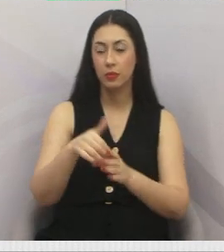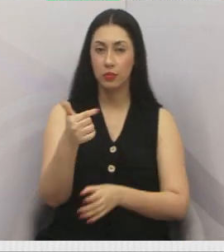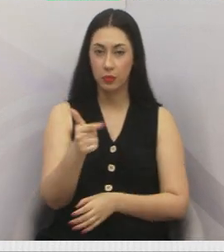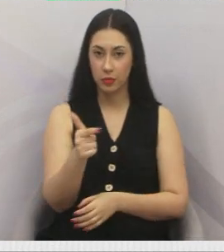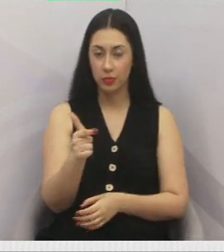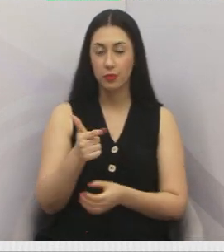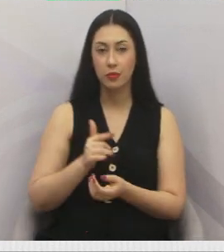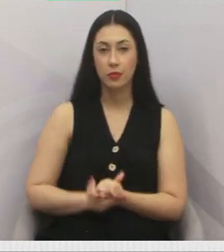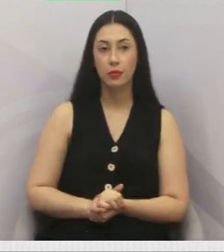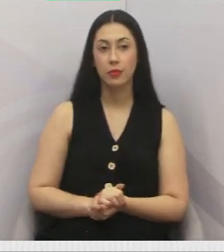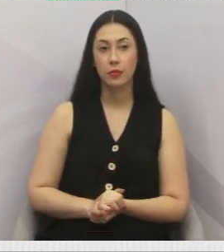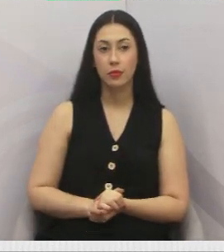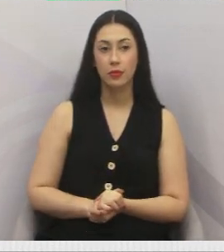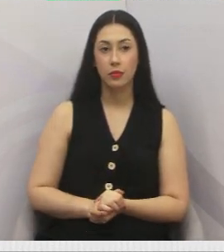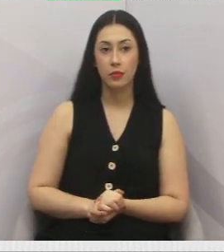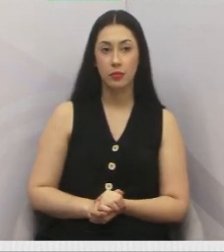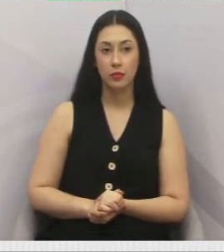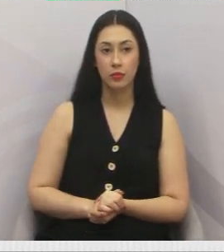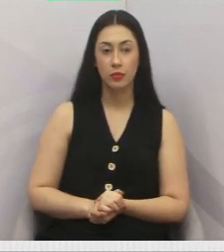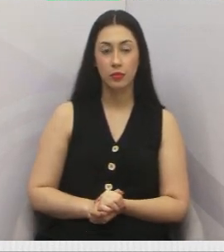branco.